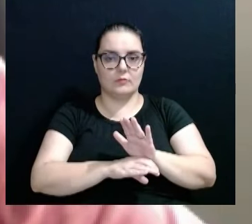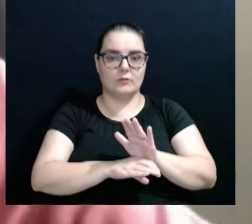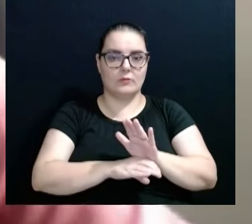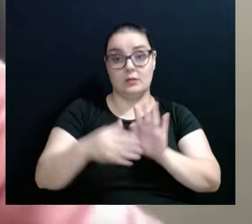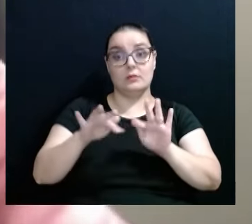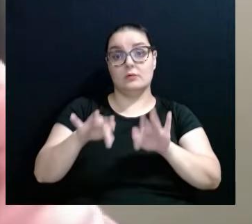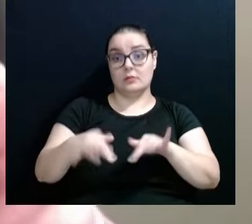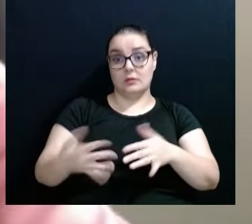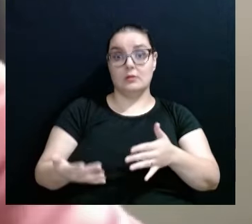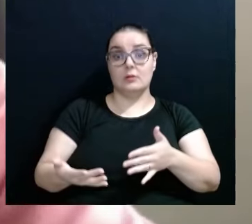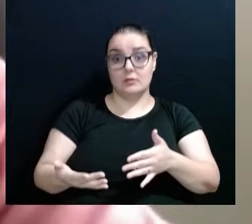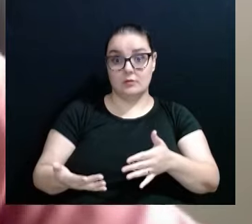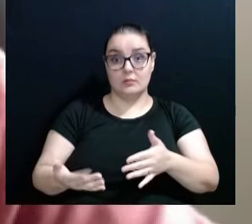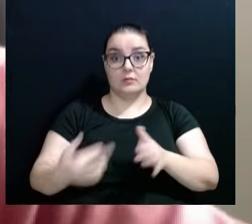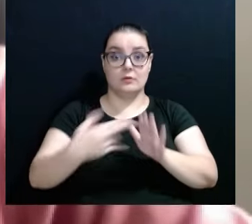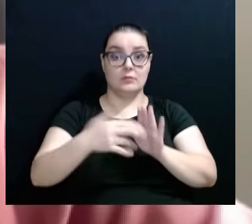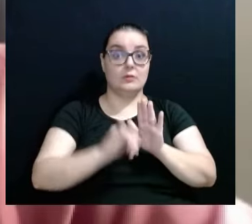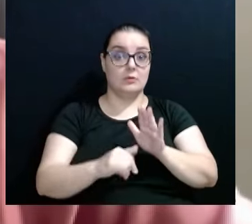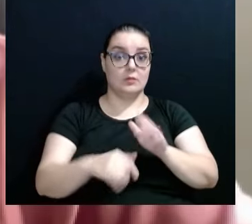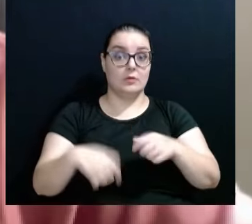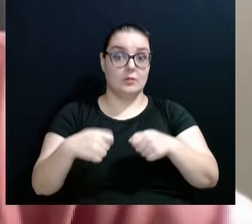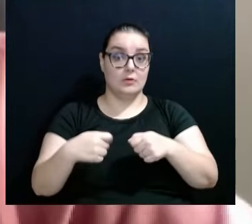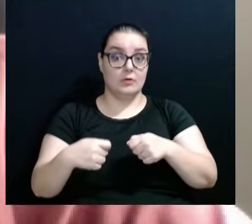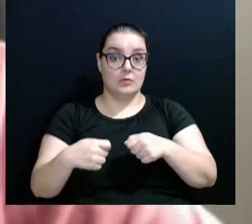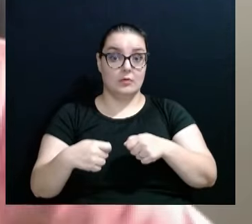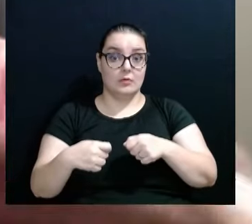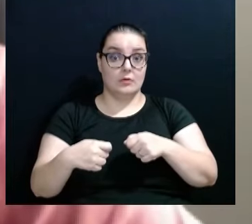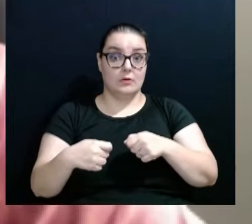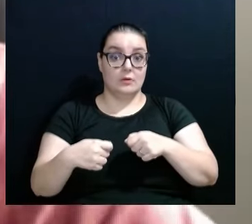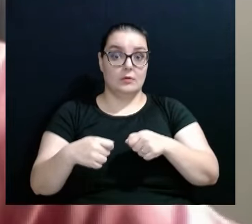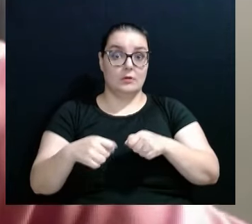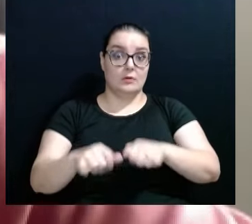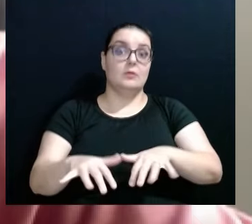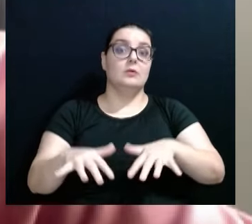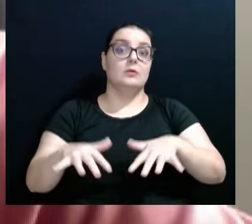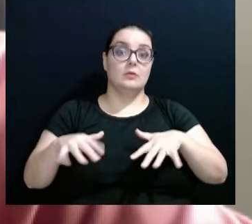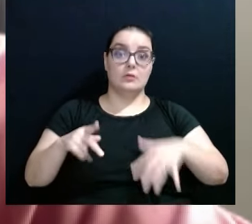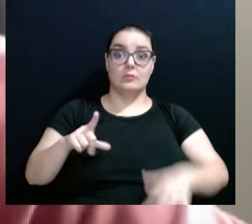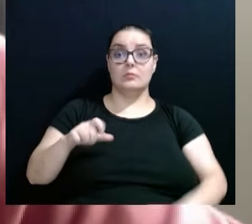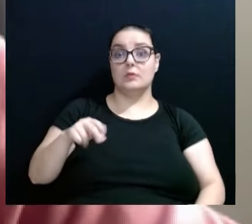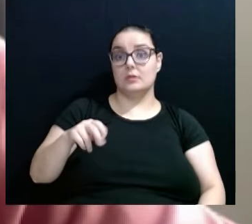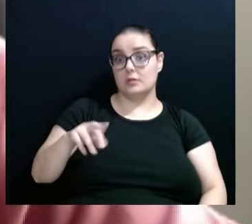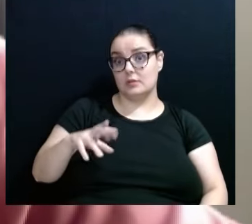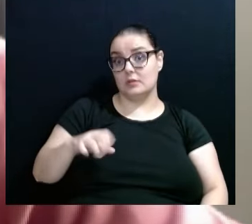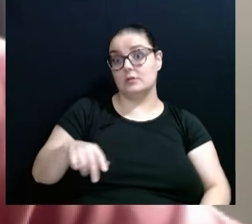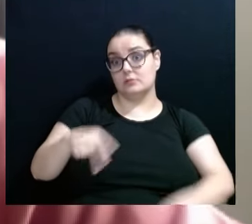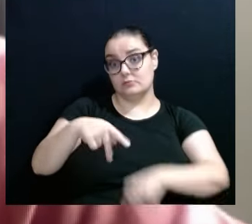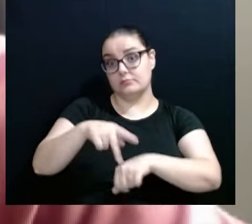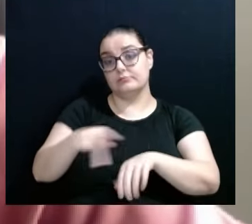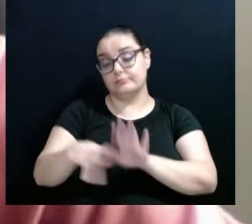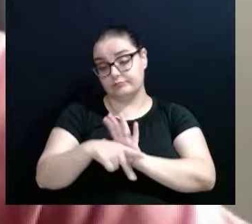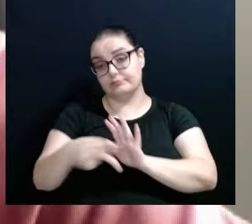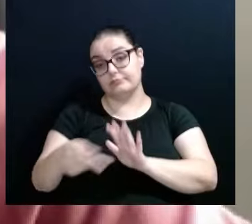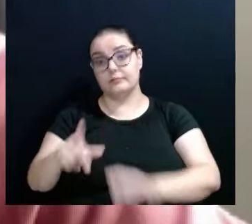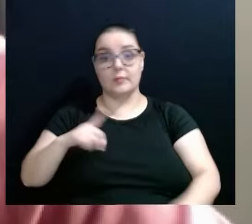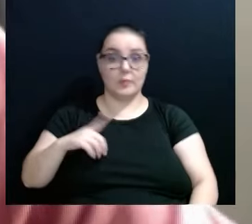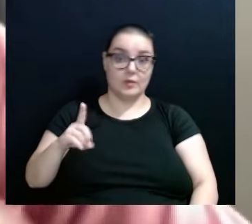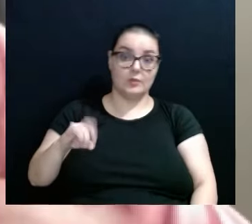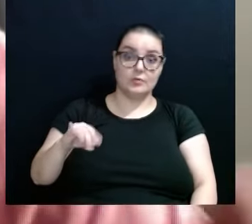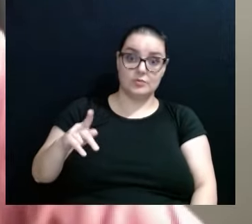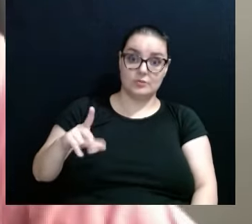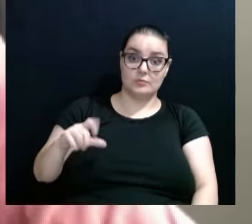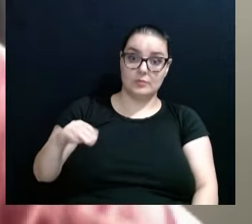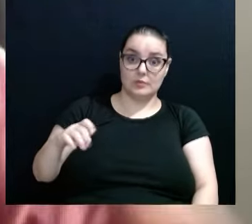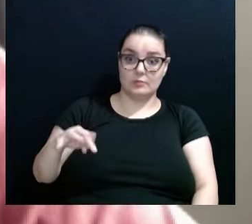capítulos, até a finalização do relatório, eles precisam ser submetidos à plenária dos países. E aí